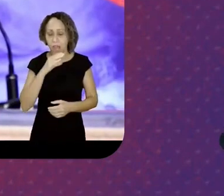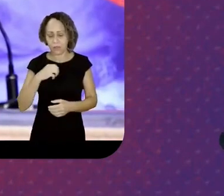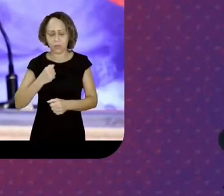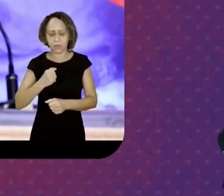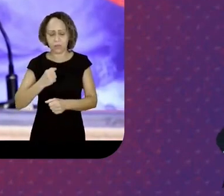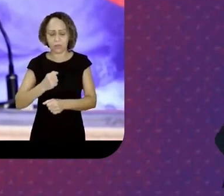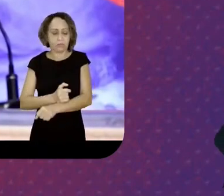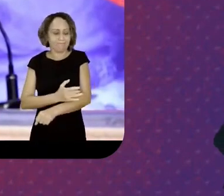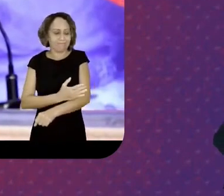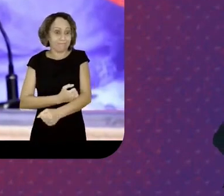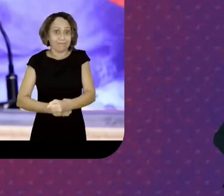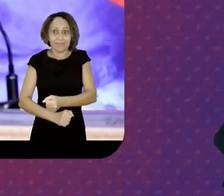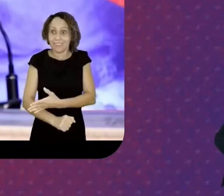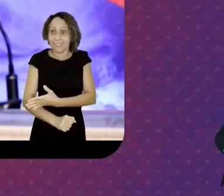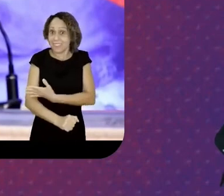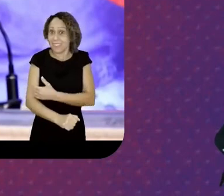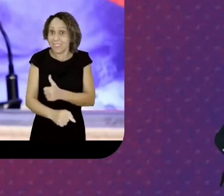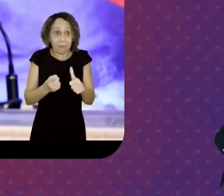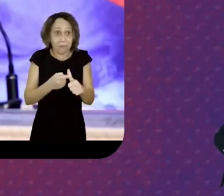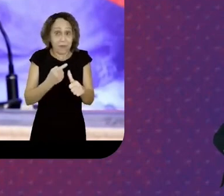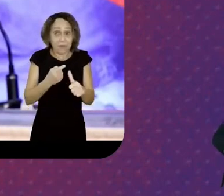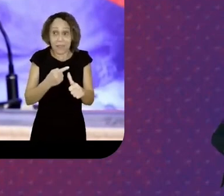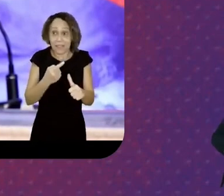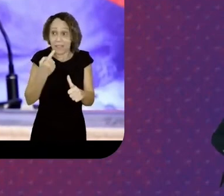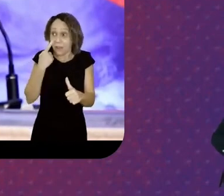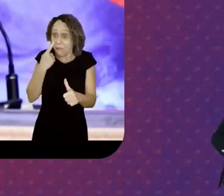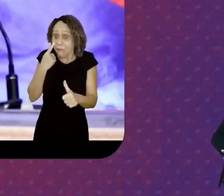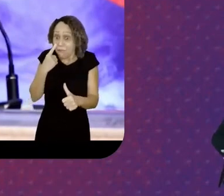sempre votado nele.